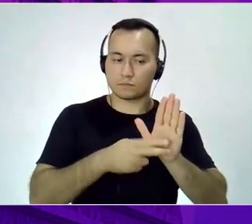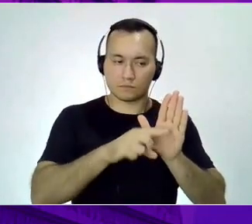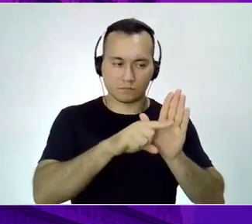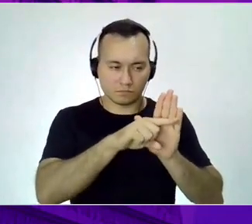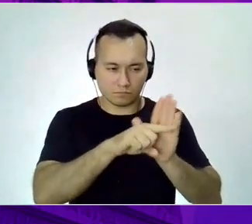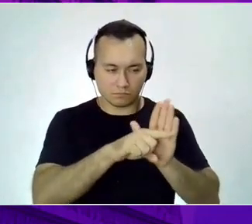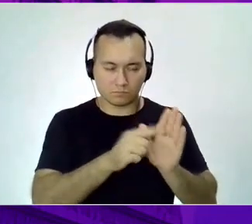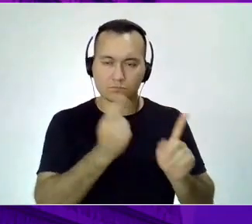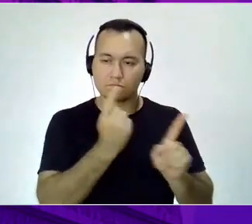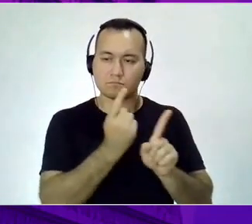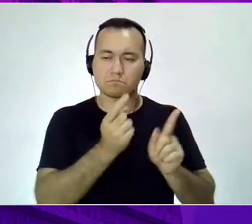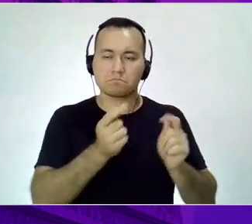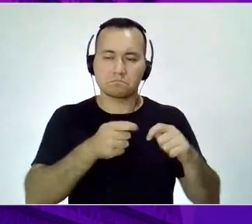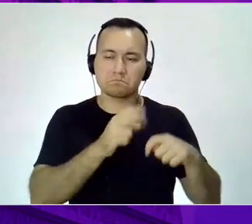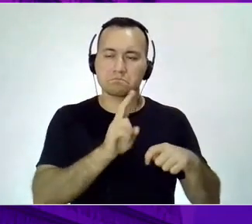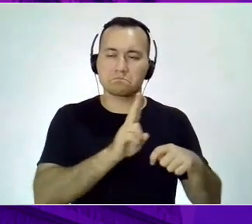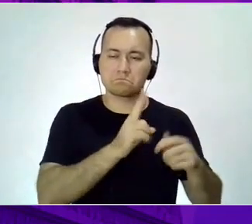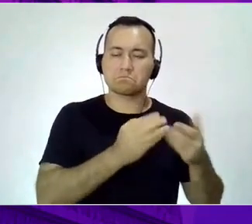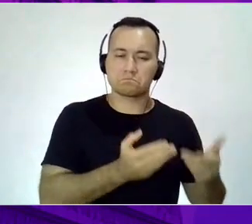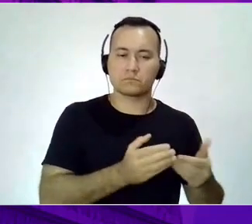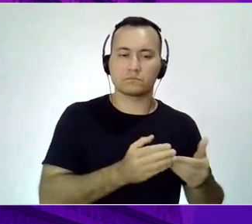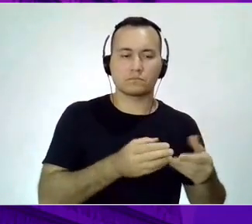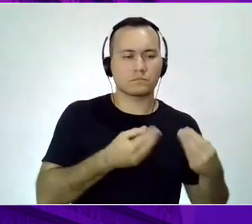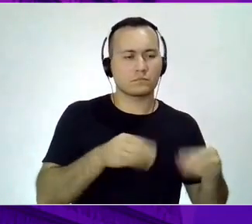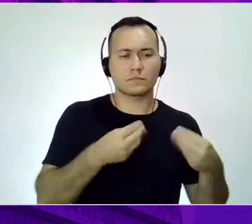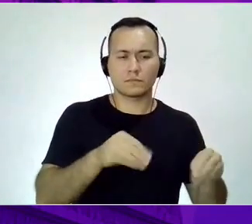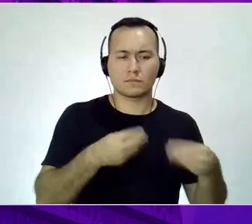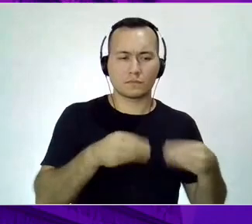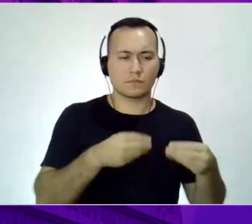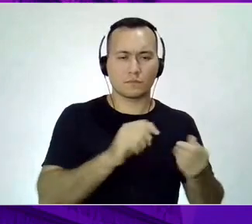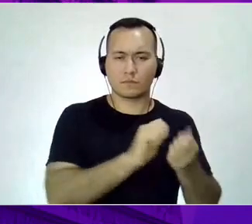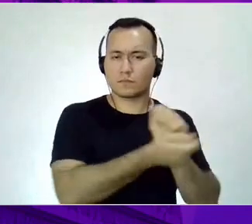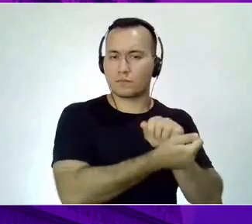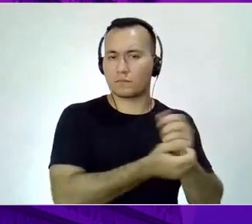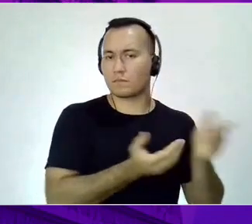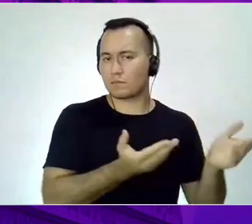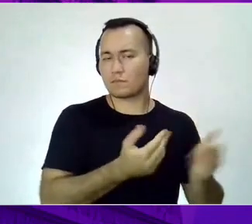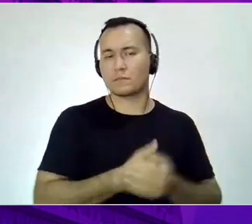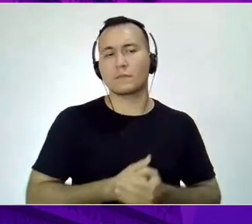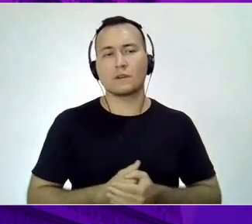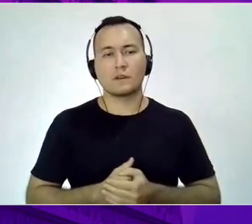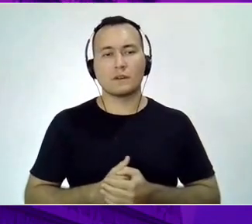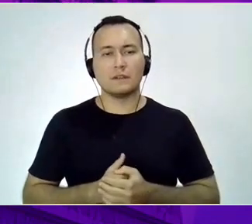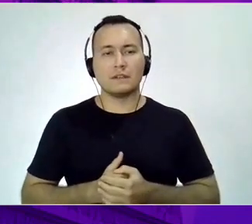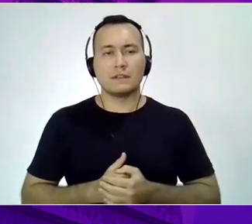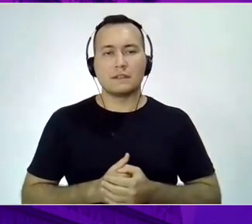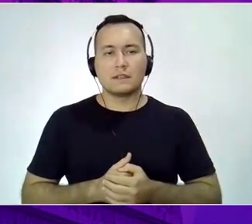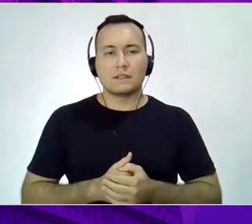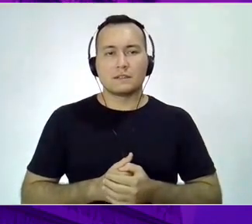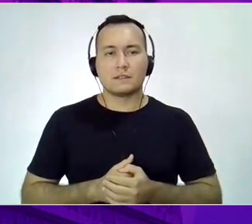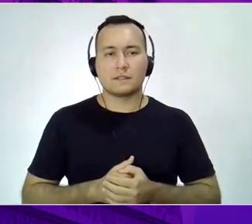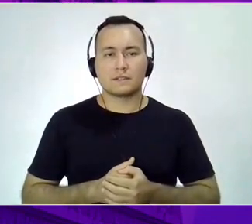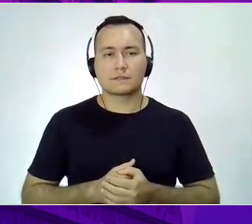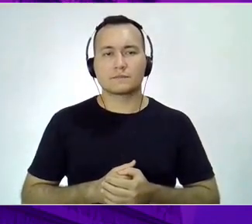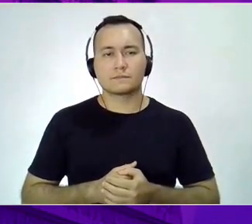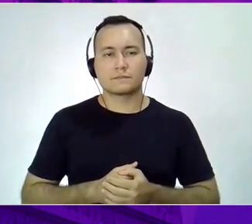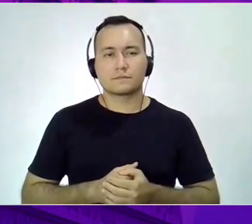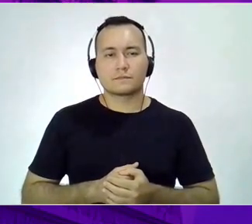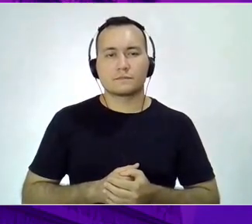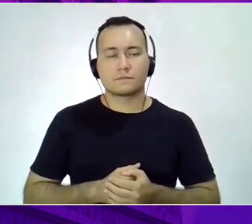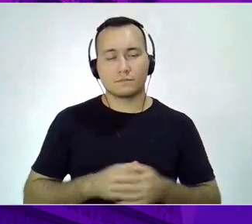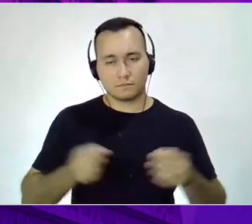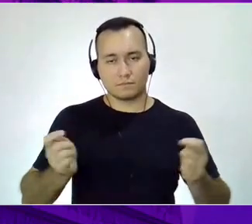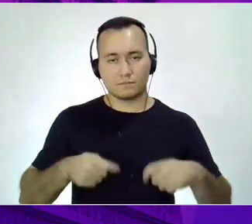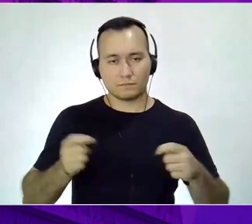presente e resiliente pelo menos por um tempo longo. Então, vale a pena utilizar